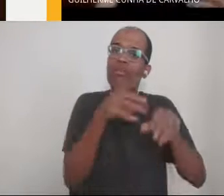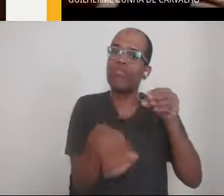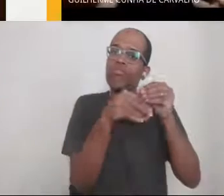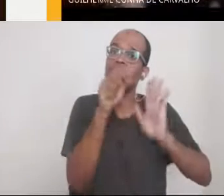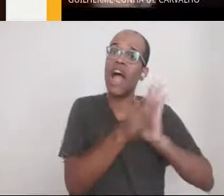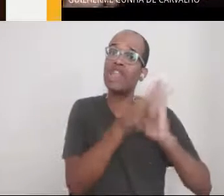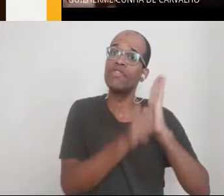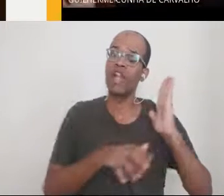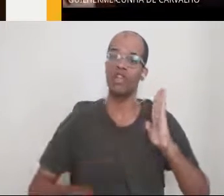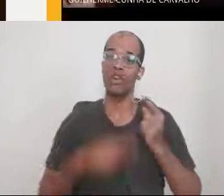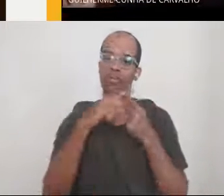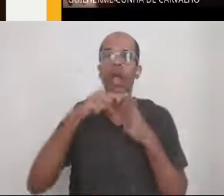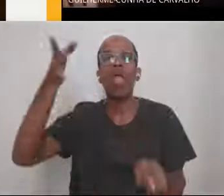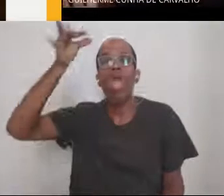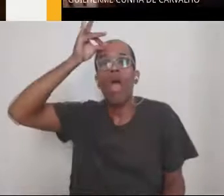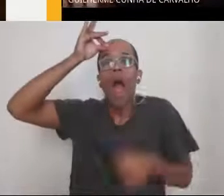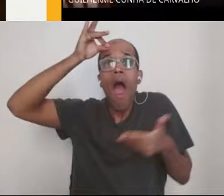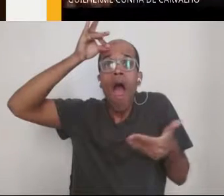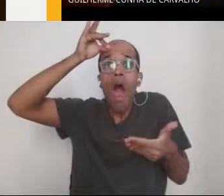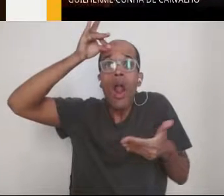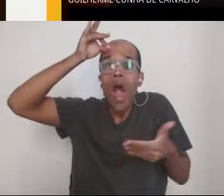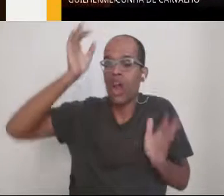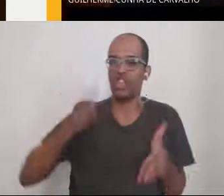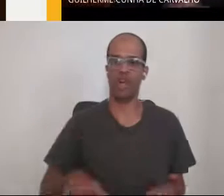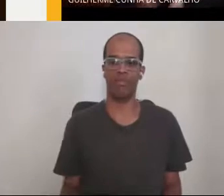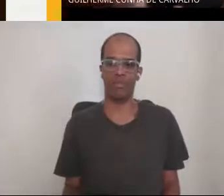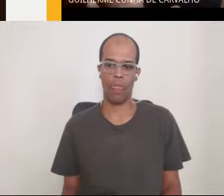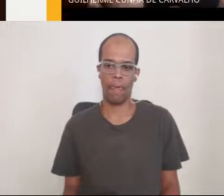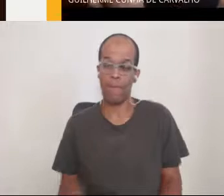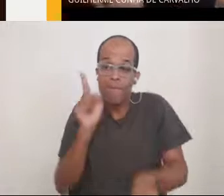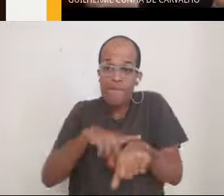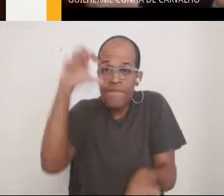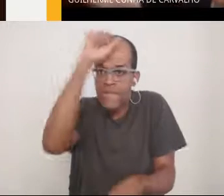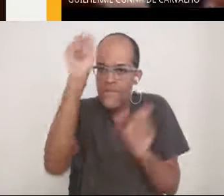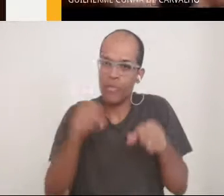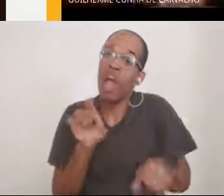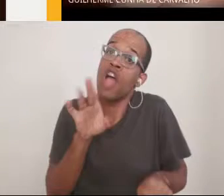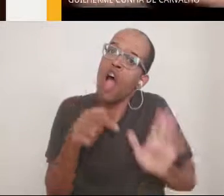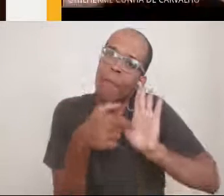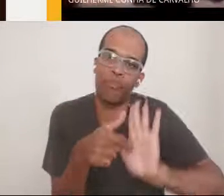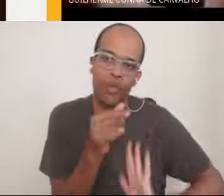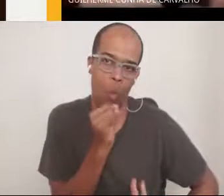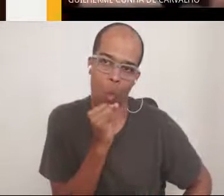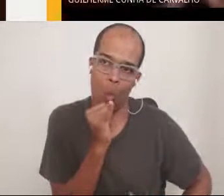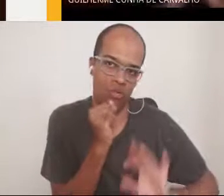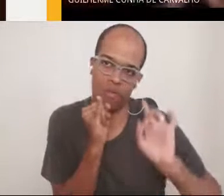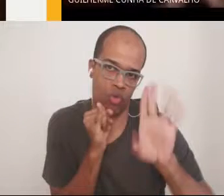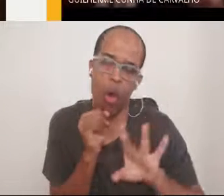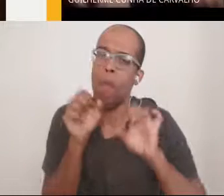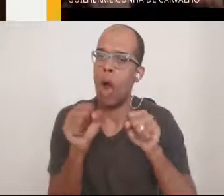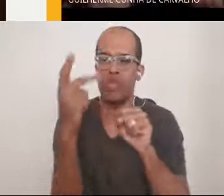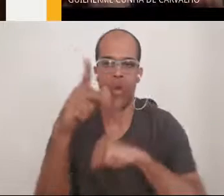tá fresco e eu aprendo na hora, tá bom? Então, aqui é só um exemplo, você pode organizar como